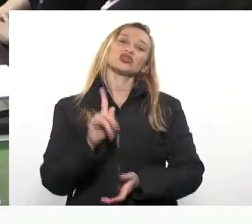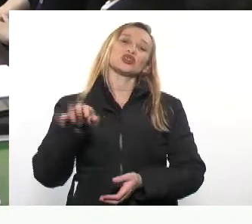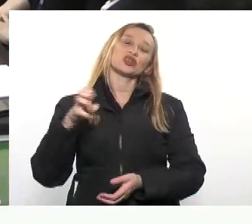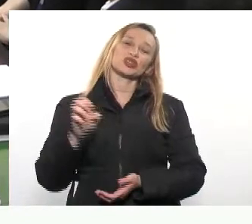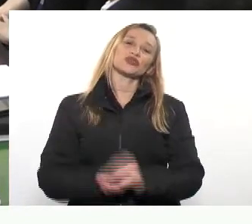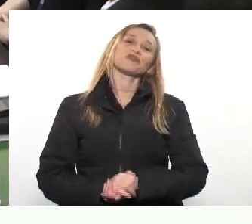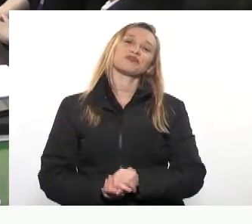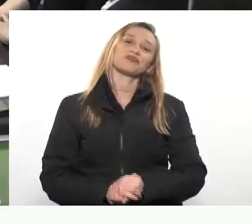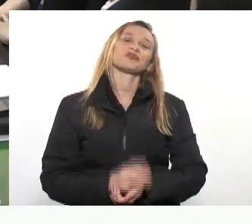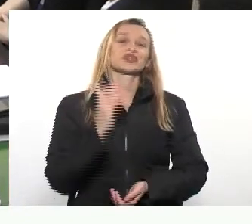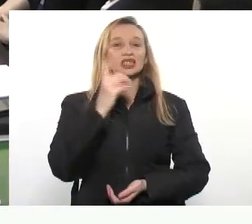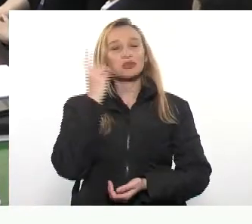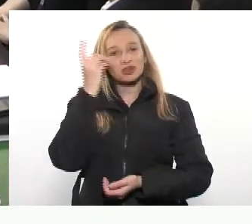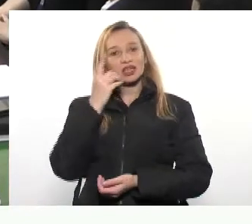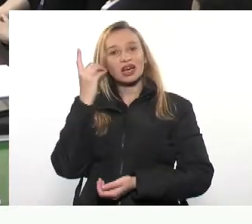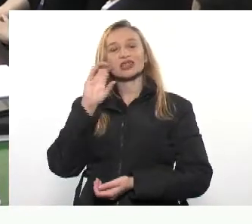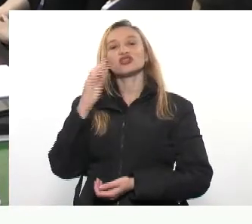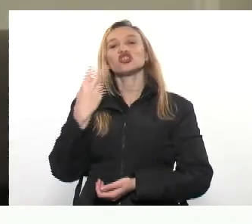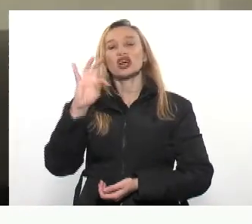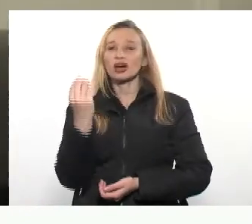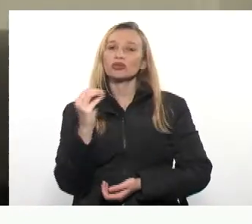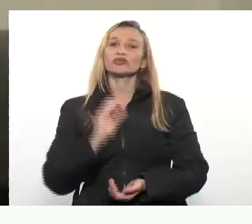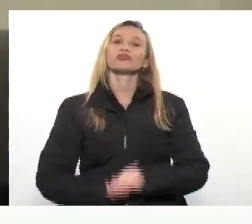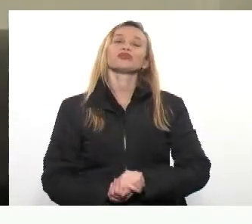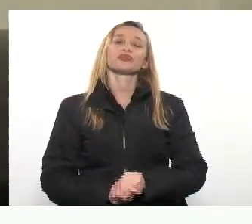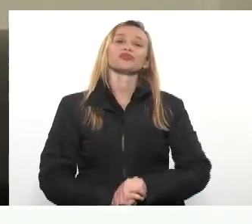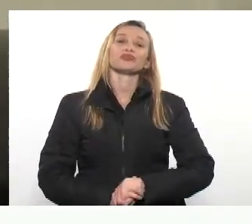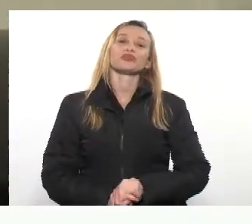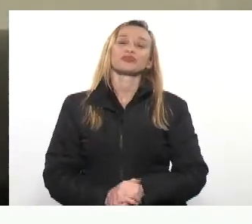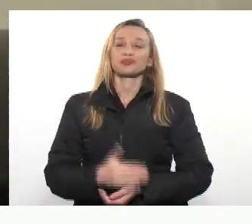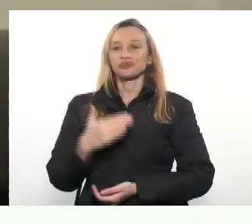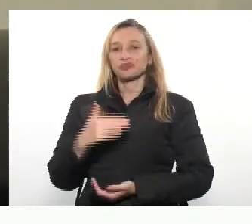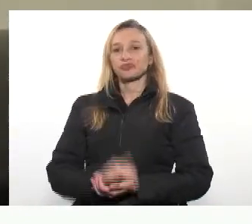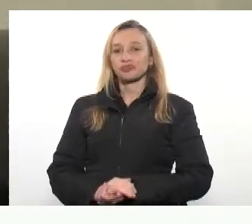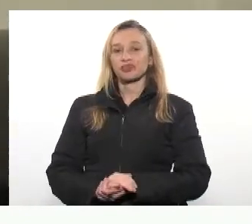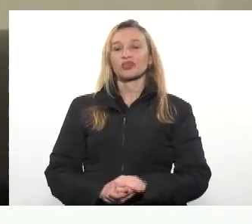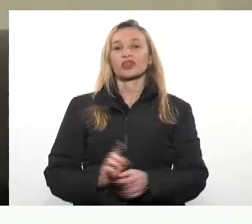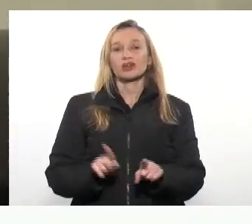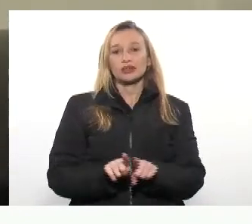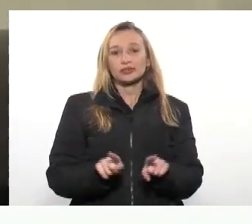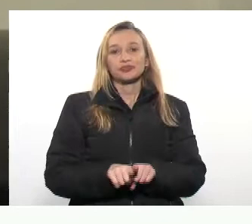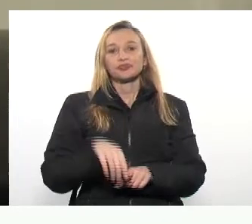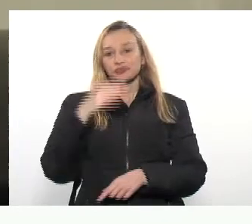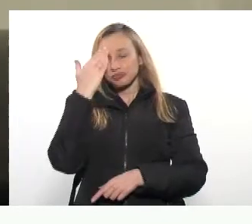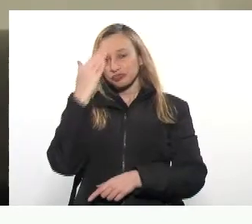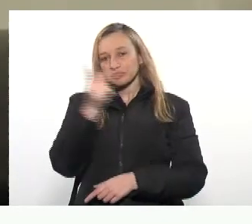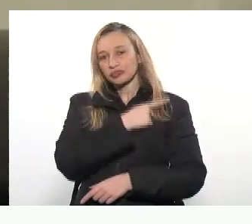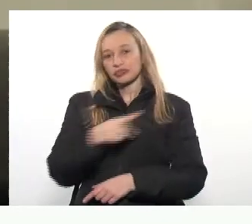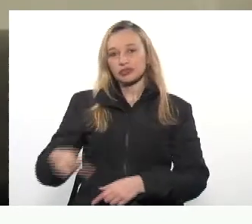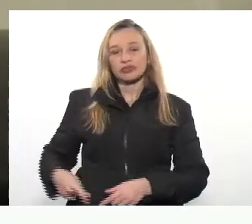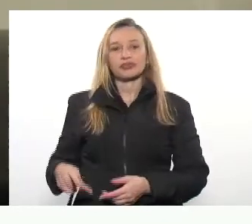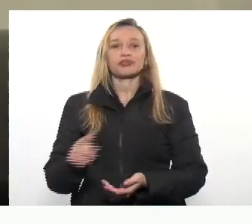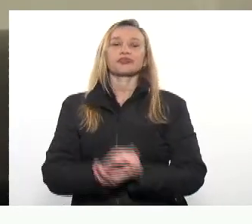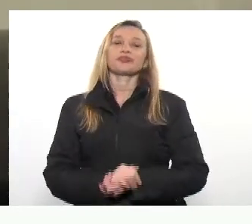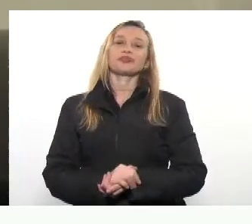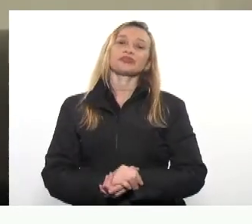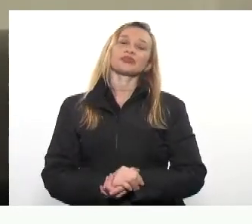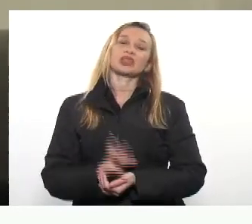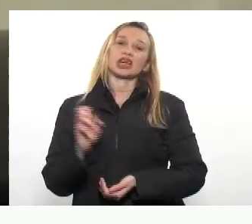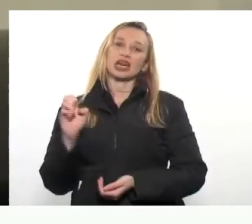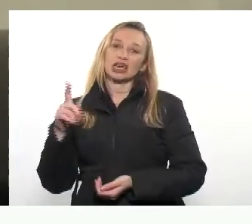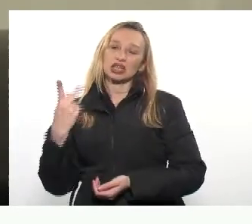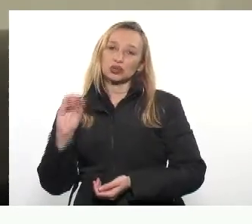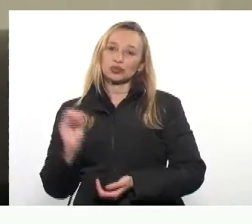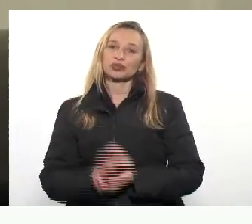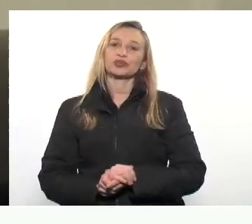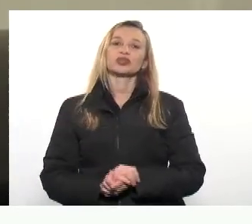deputado Tiago Pampolha, cumprimentando o querido presidente Hélio Cabral, cumprimento todos